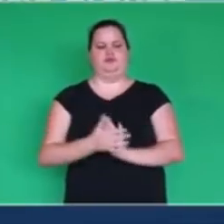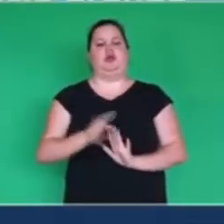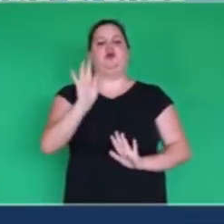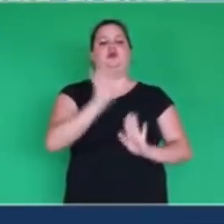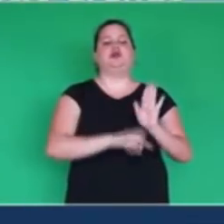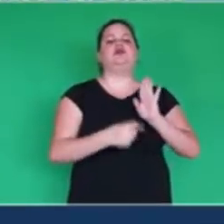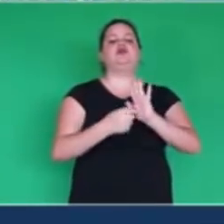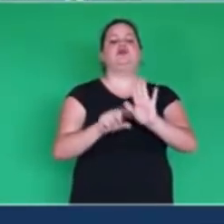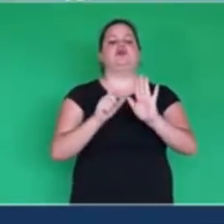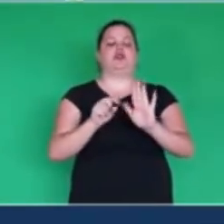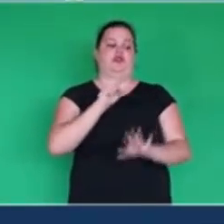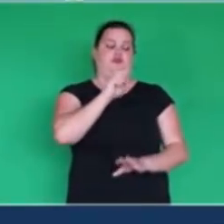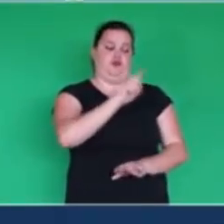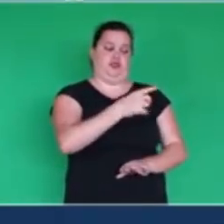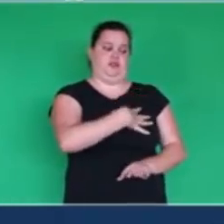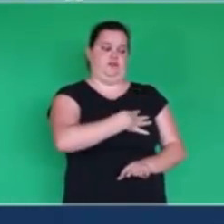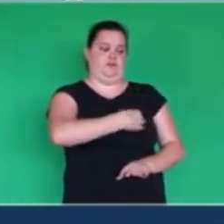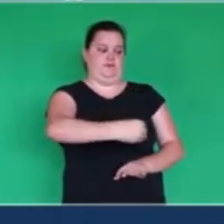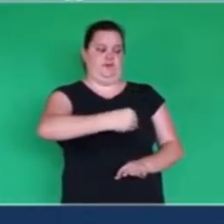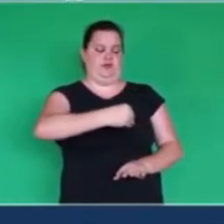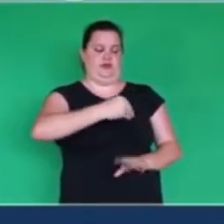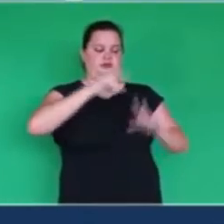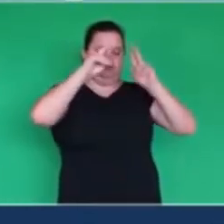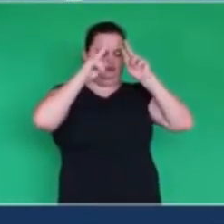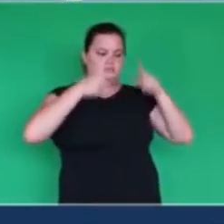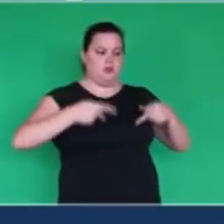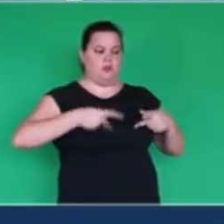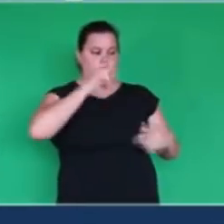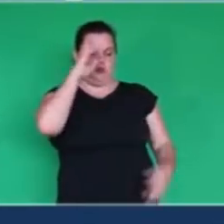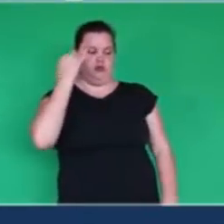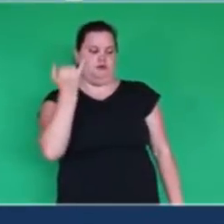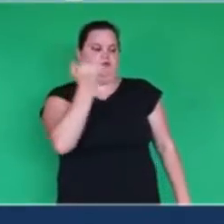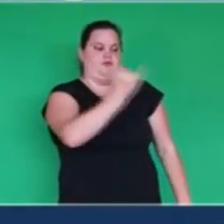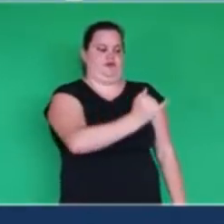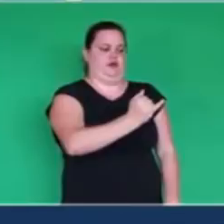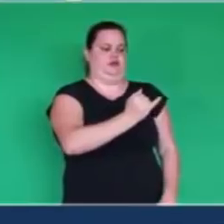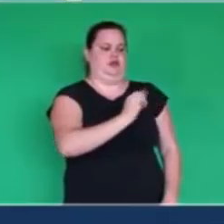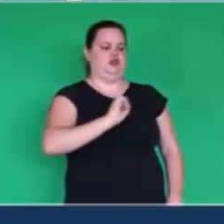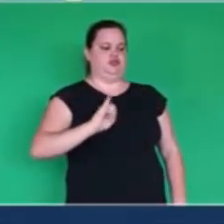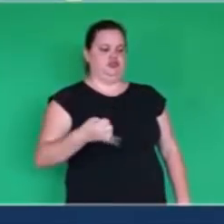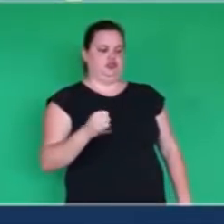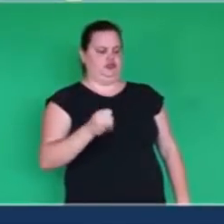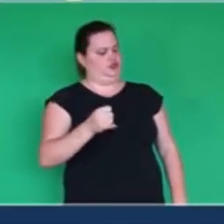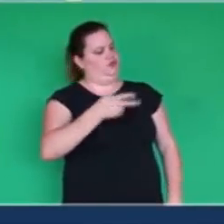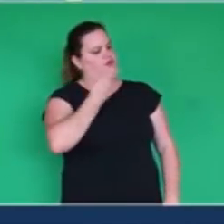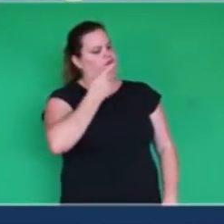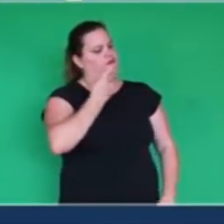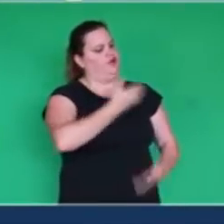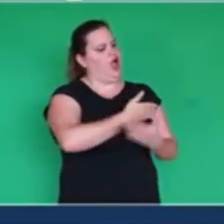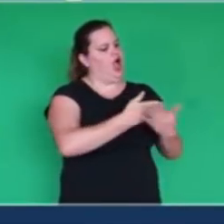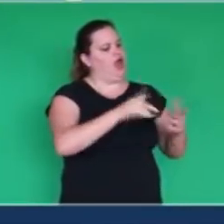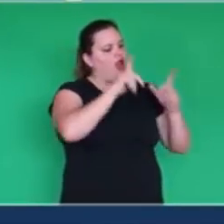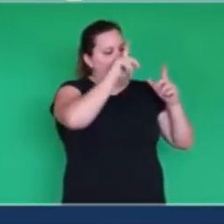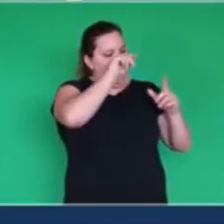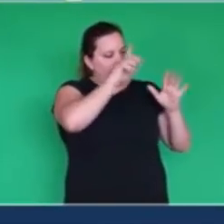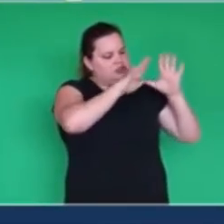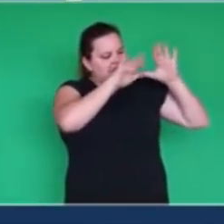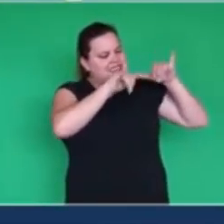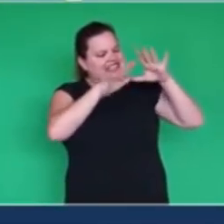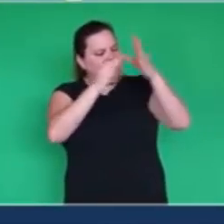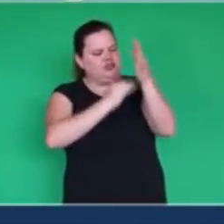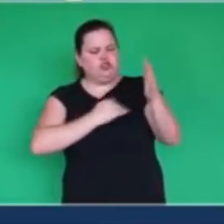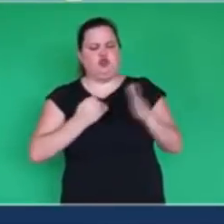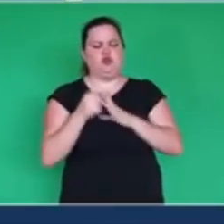ó filho do homem, assim diz o Senhor Jeová, dize às aves de toda espécie e